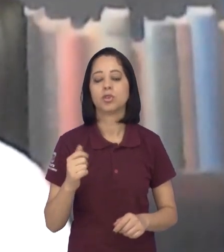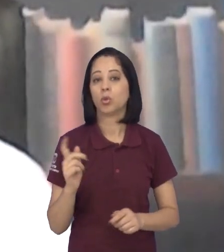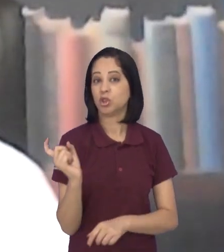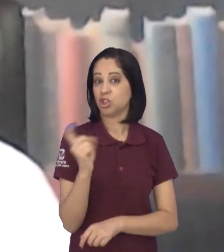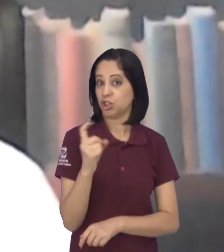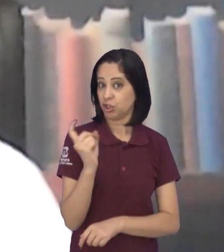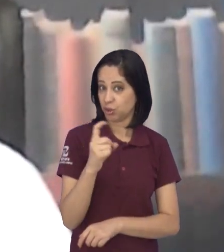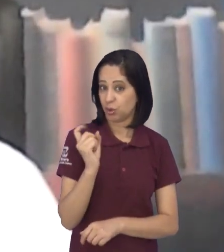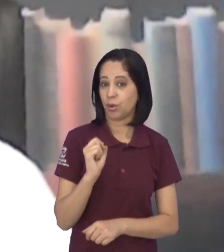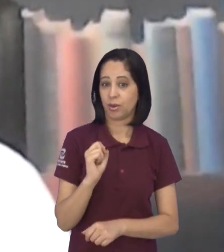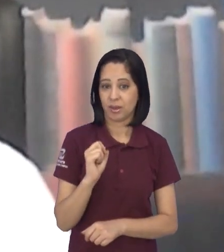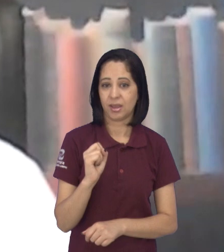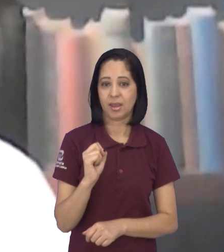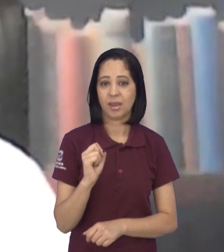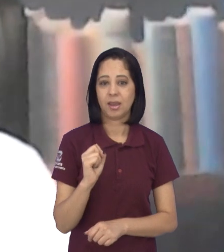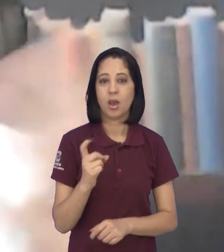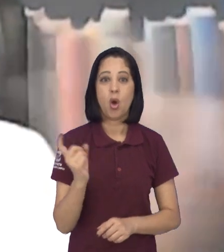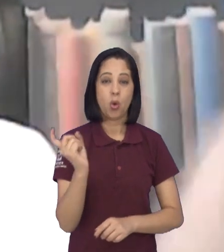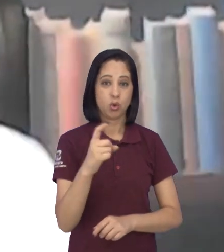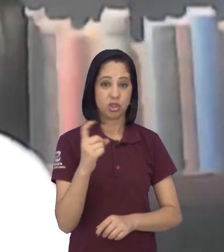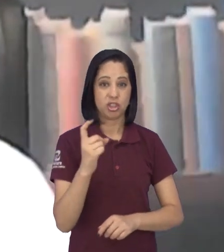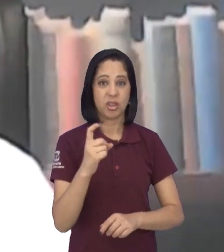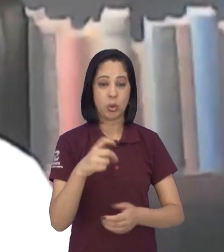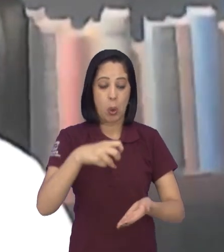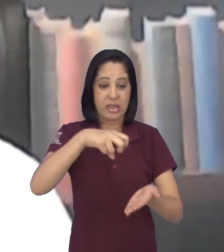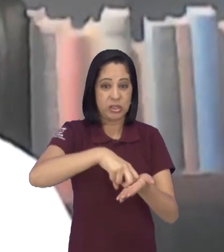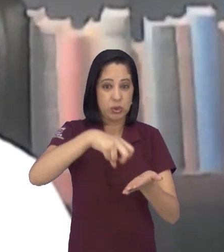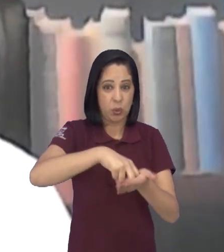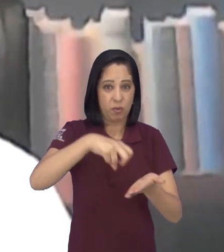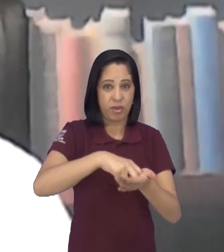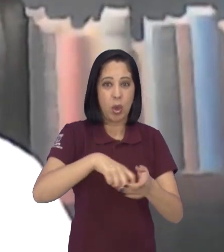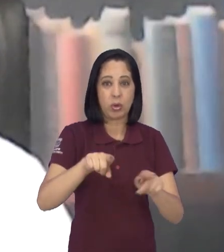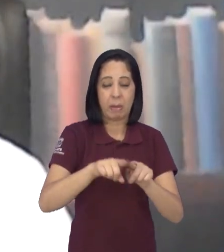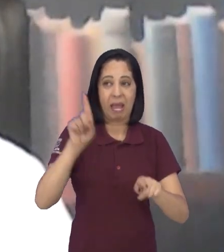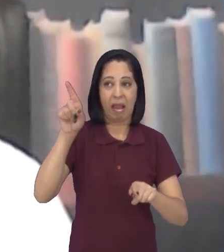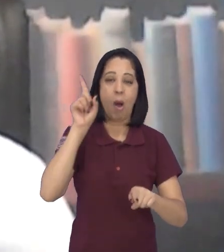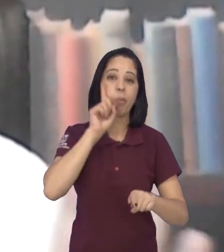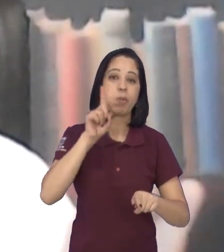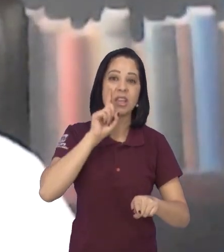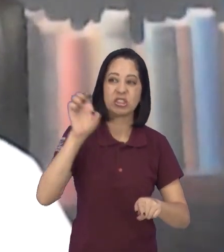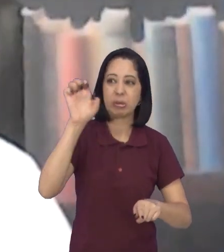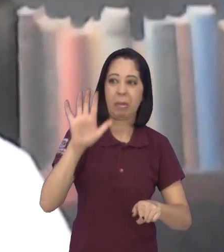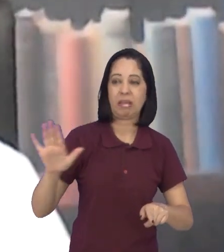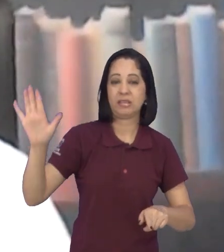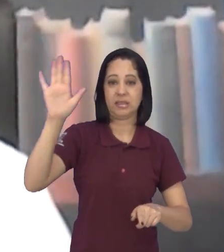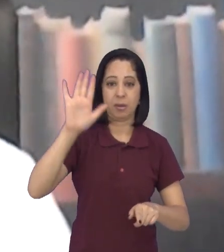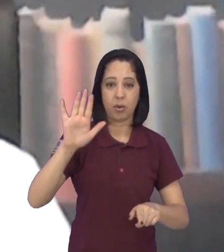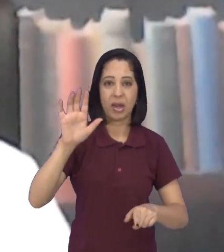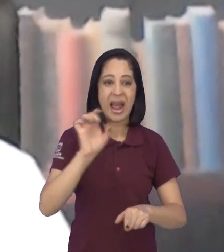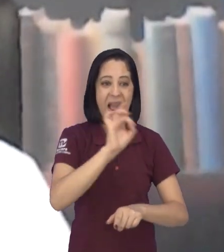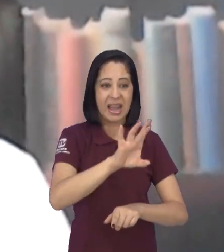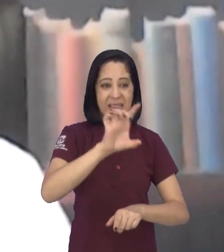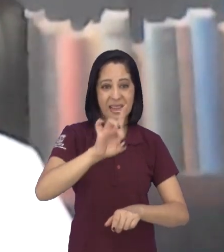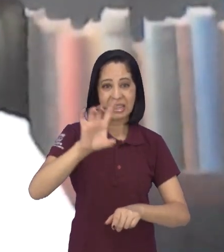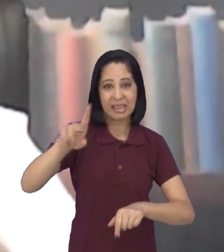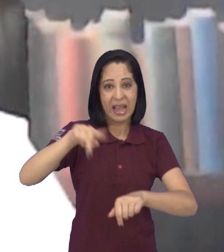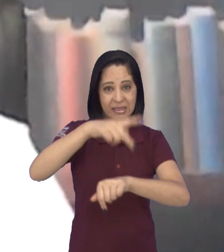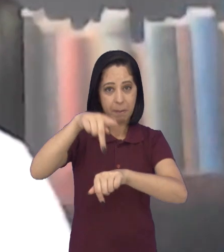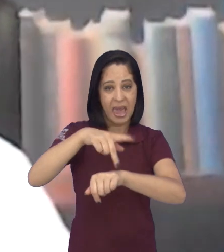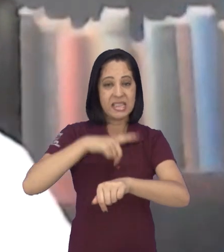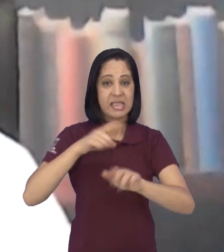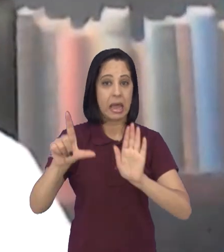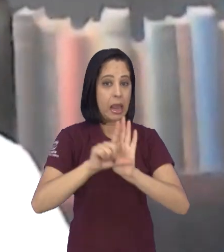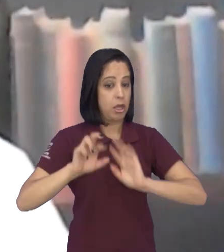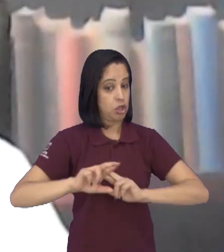TikTok. O TikTok foi condenado no mundo, nos Estados Unidos, na Europa, cada país tem a sua própria legislação. Aqui